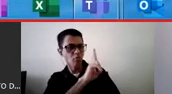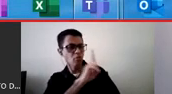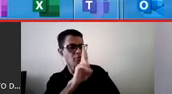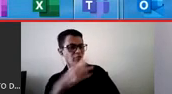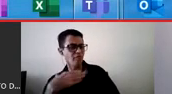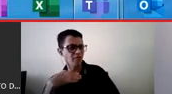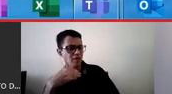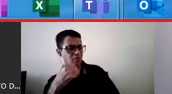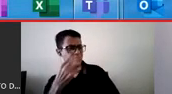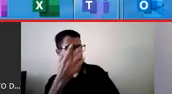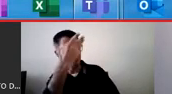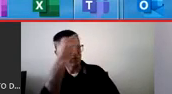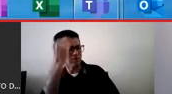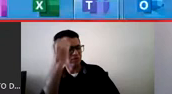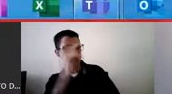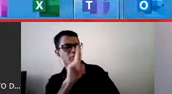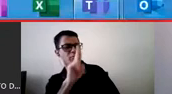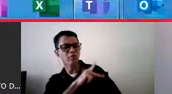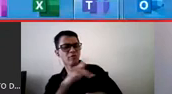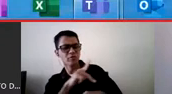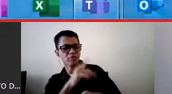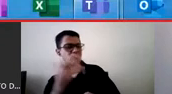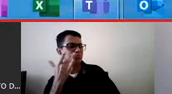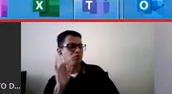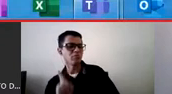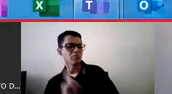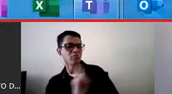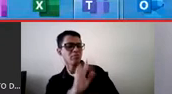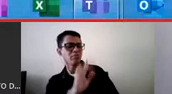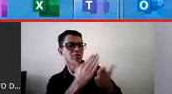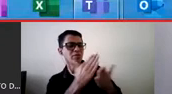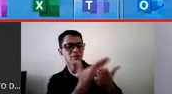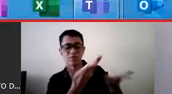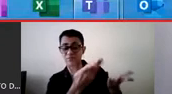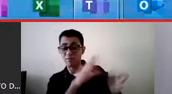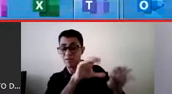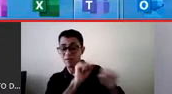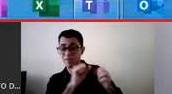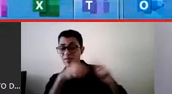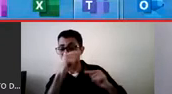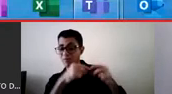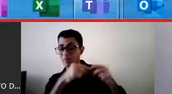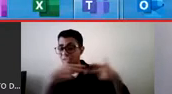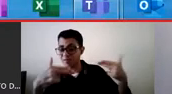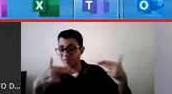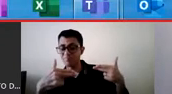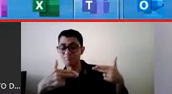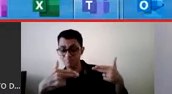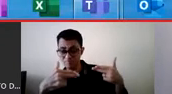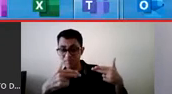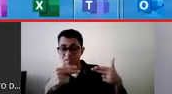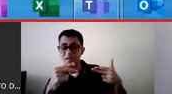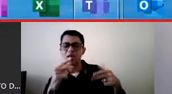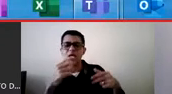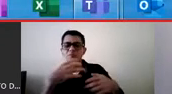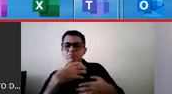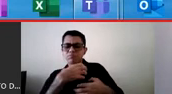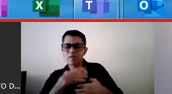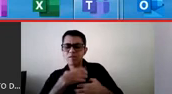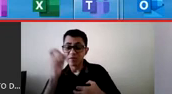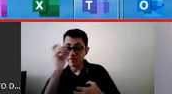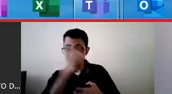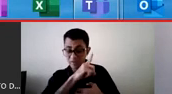dela, ela não me lembrava o meu nome, eu não sei nem como que ela chegou até a escola, tá? É difícil, é uma situação que